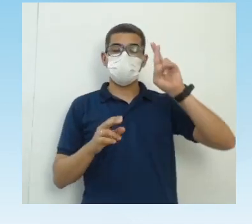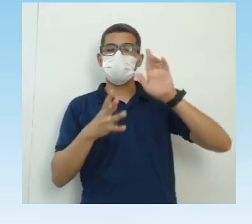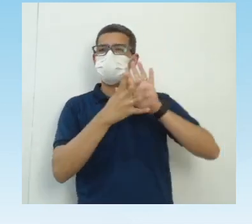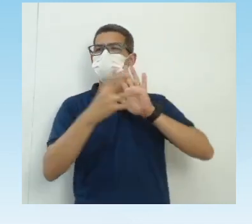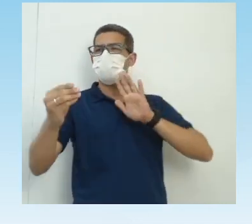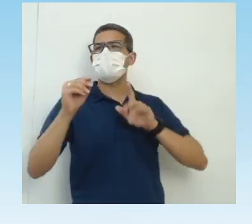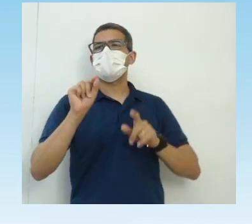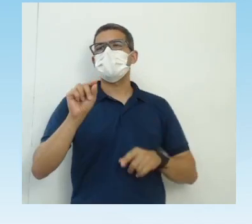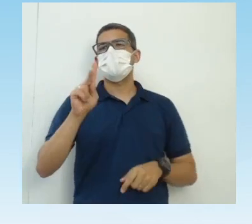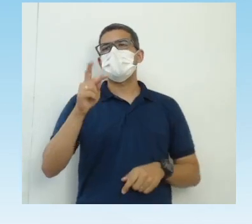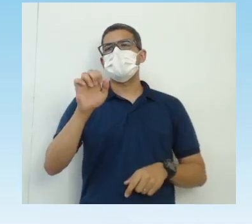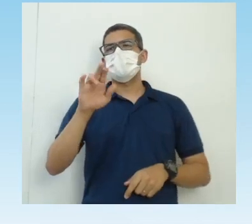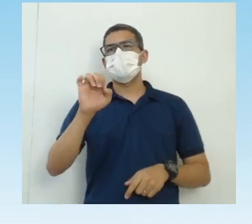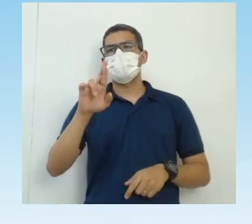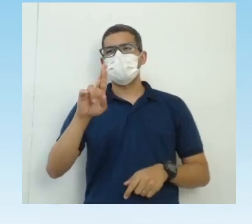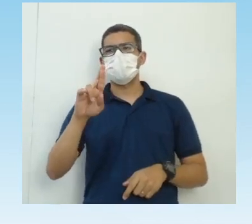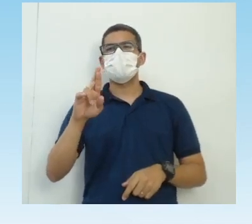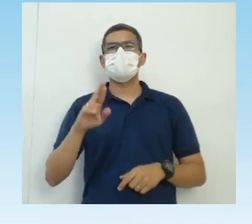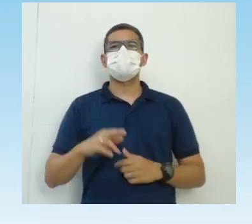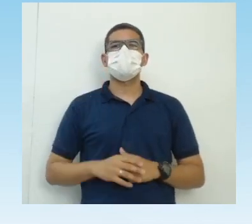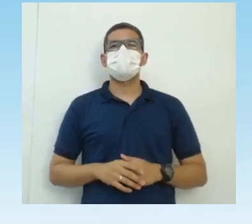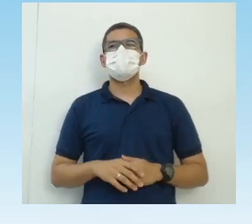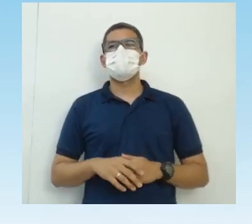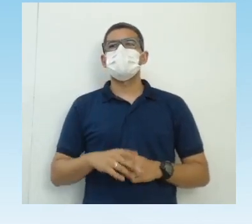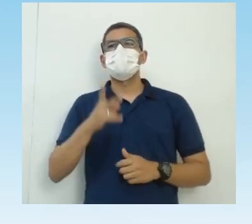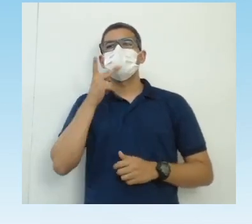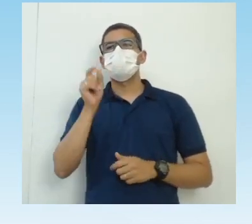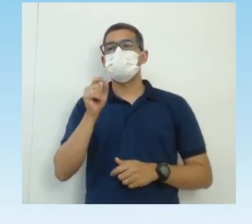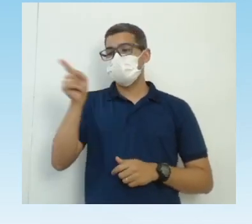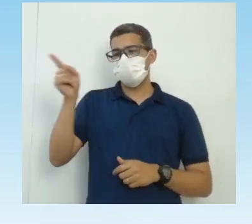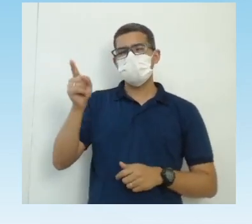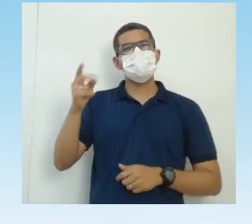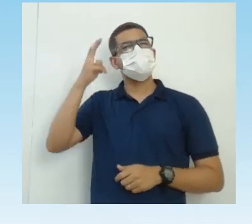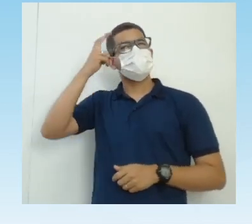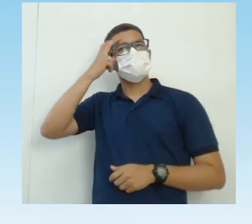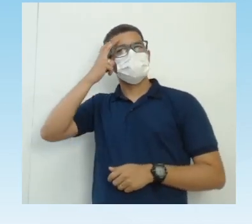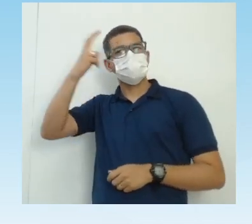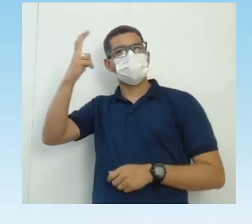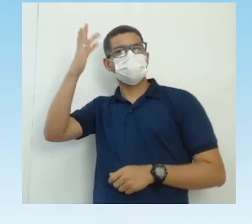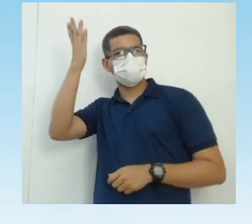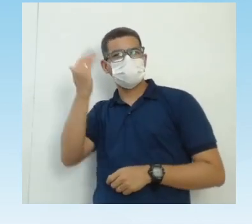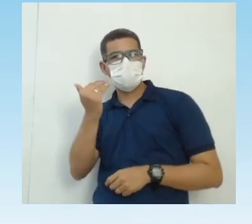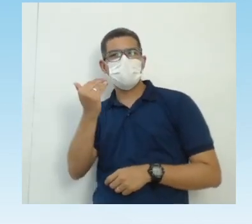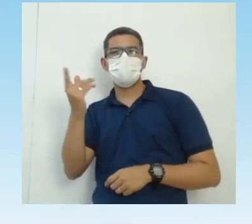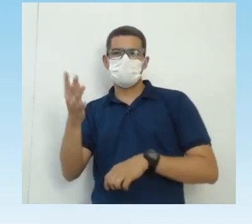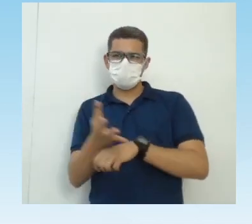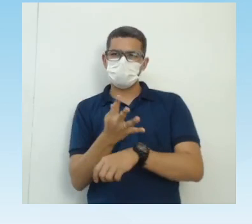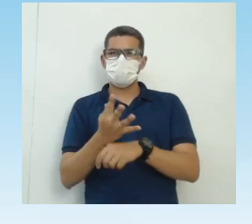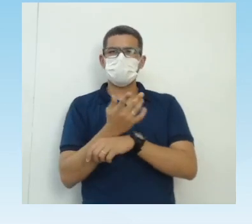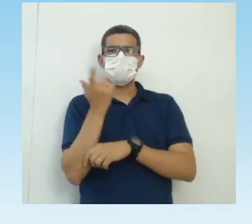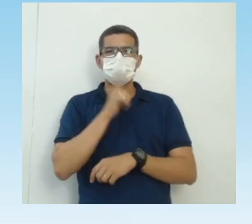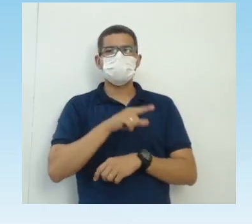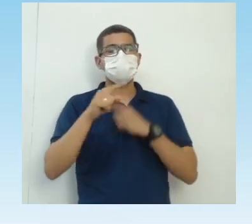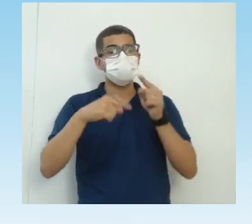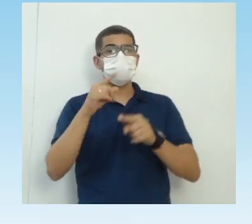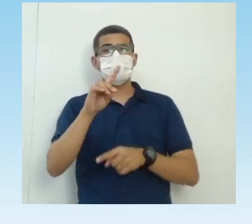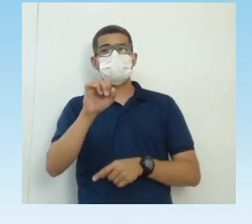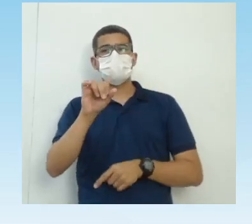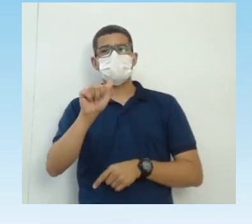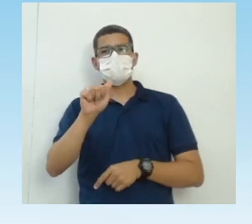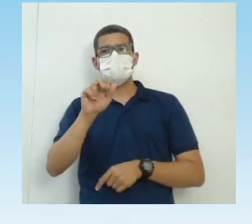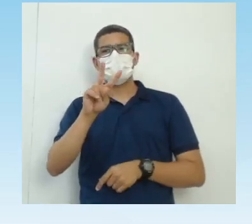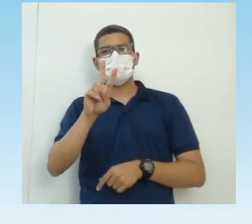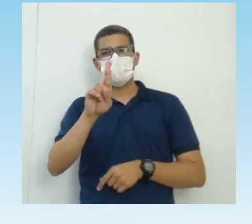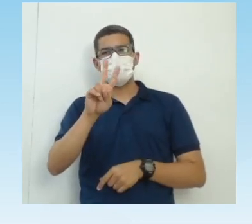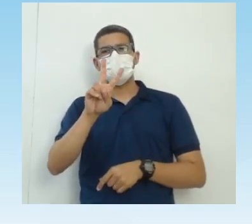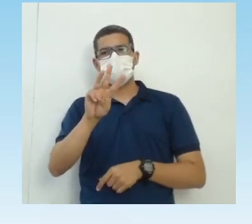da expressão sobrevivência dos mais aptos, que mais tarde também seria utilizada por Darwin. Essa teoria foi utilizada